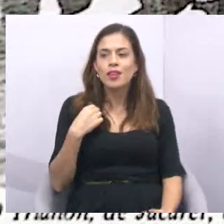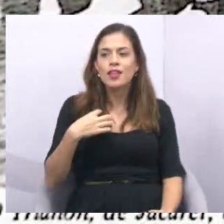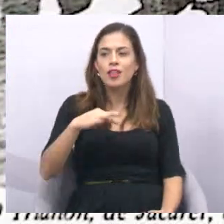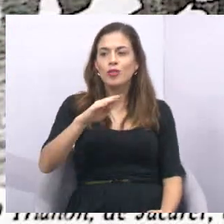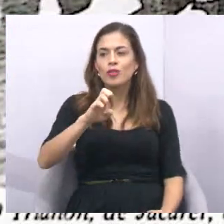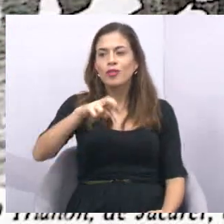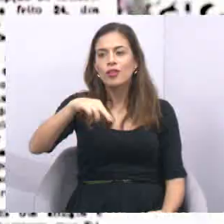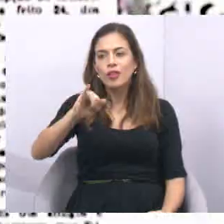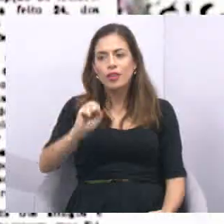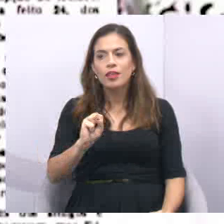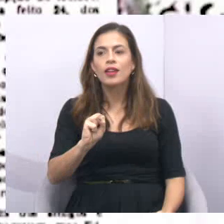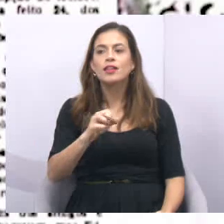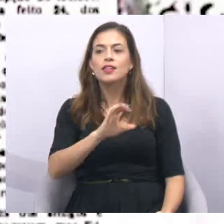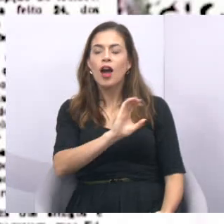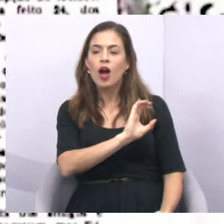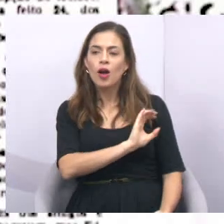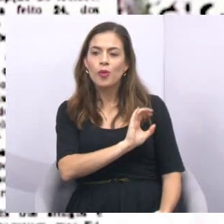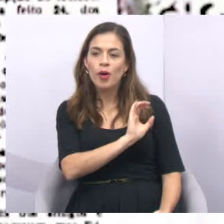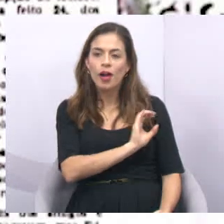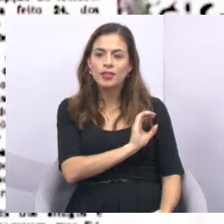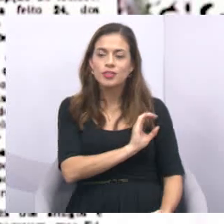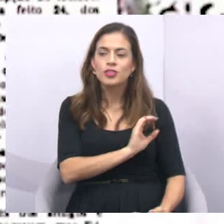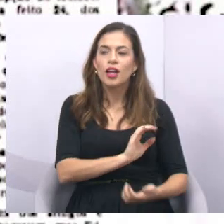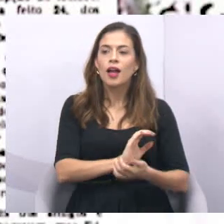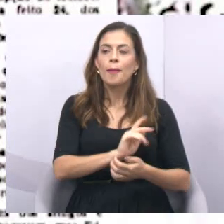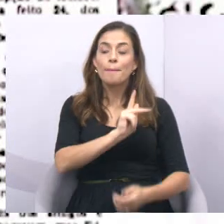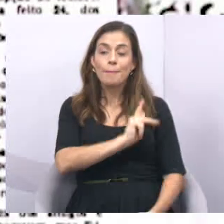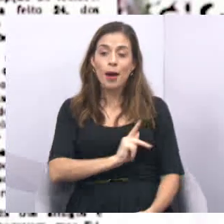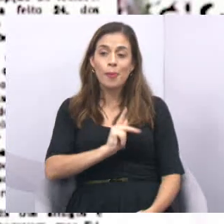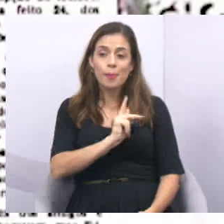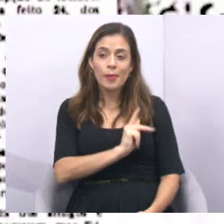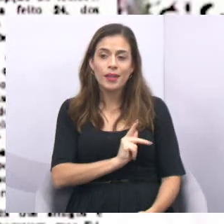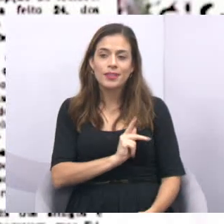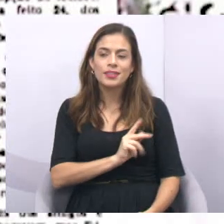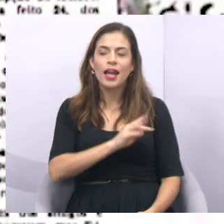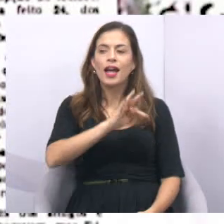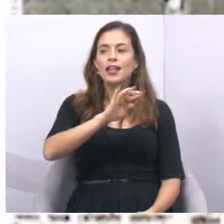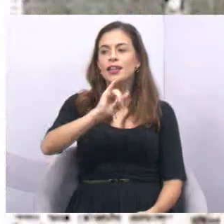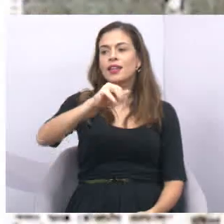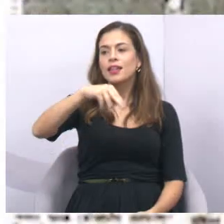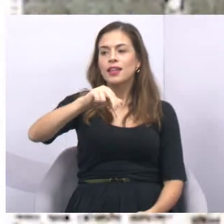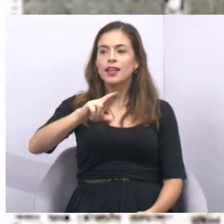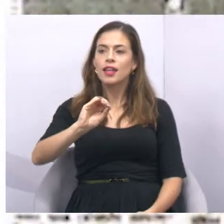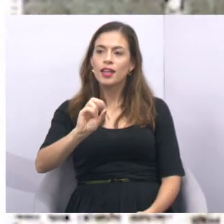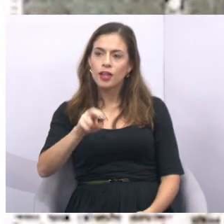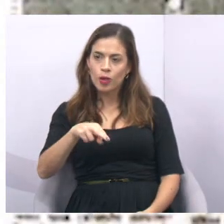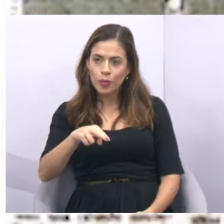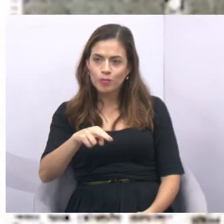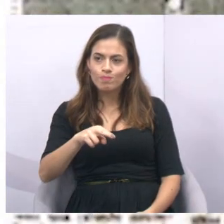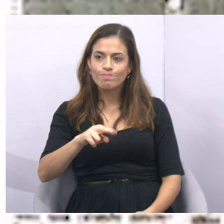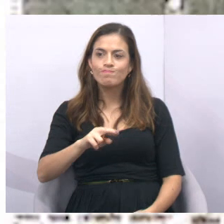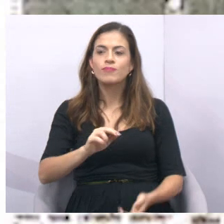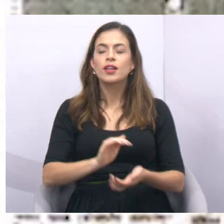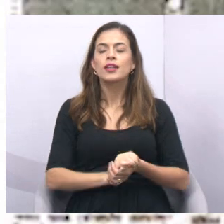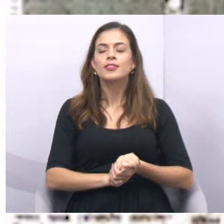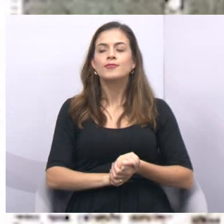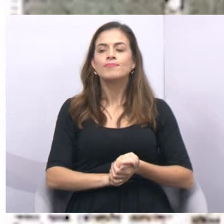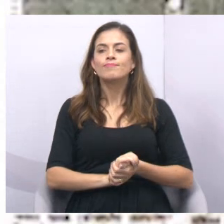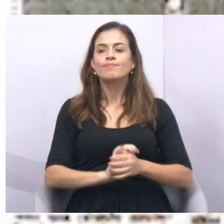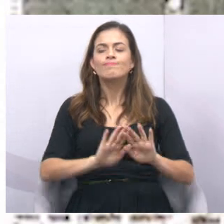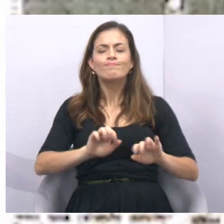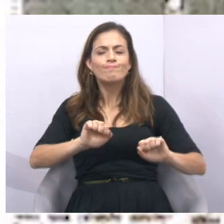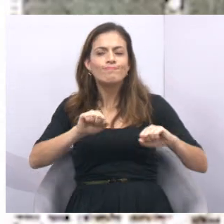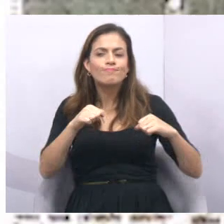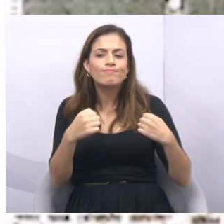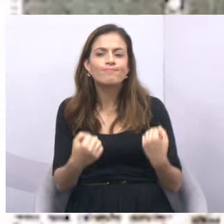Clube, Corinthians, Palmeiras, Trianon de Jacareí. Nelas, a mesma